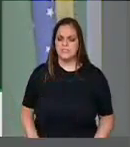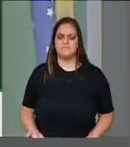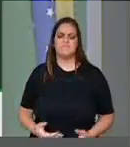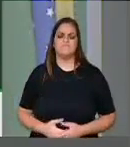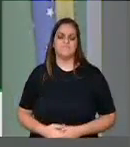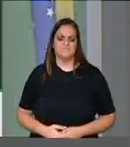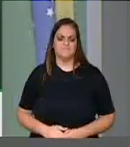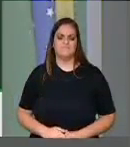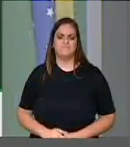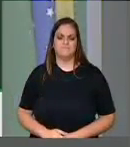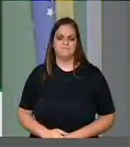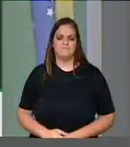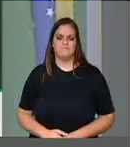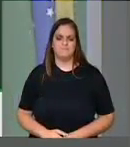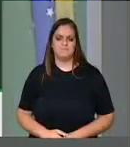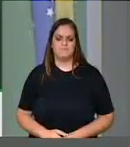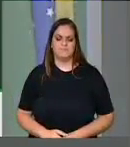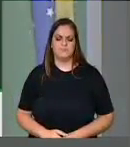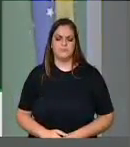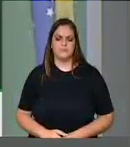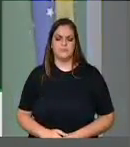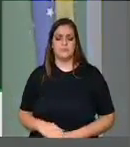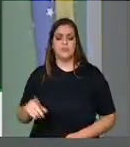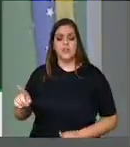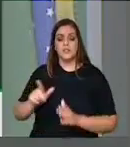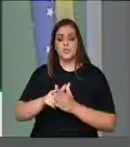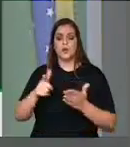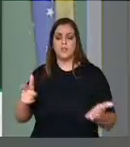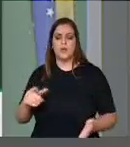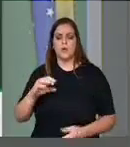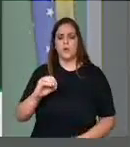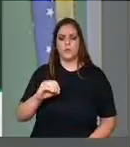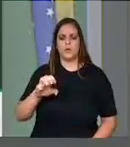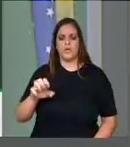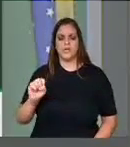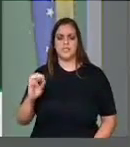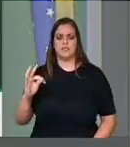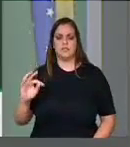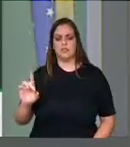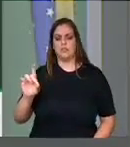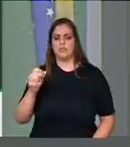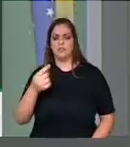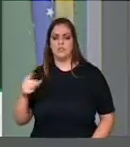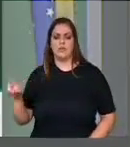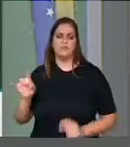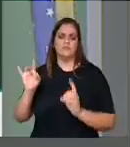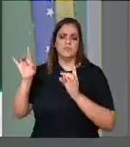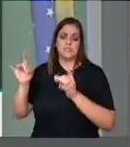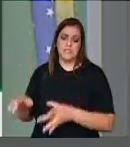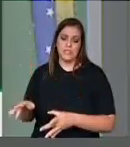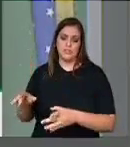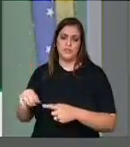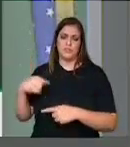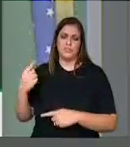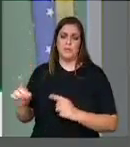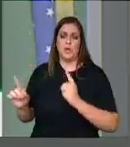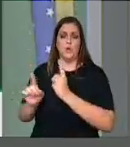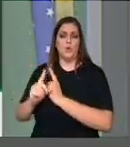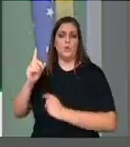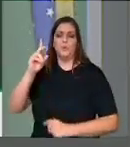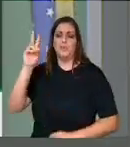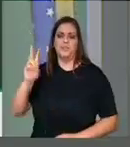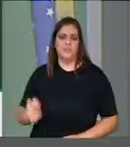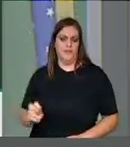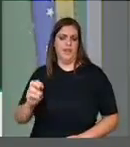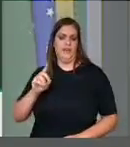depois que ele deixou o Estadão de São Paulo, eu vi apenas uma vez. Uma falha lastimável minha, que Oliveiras Ferreira é uma